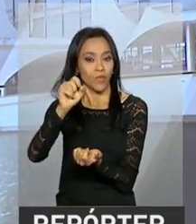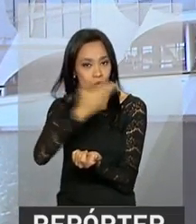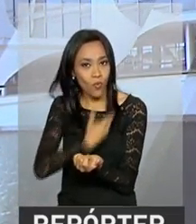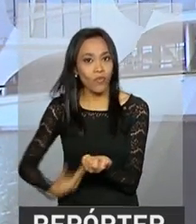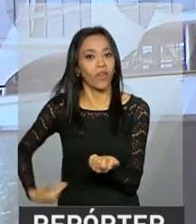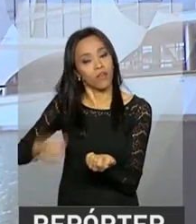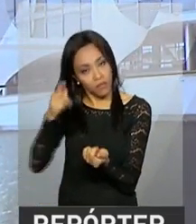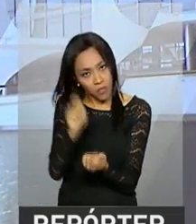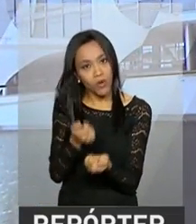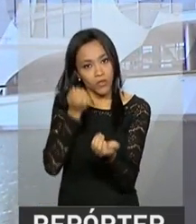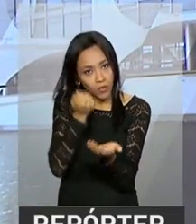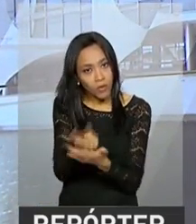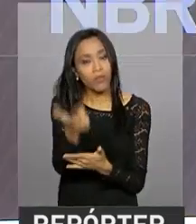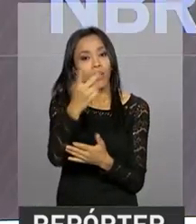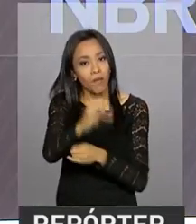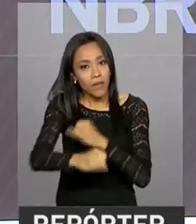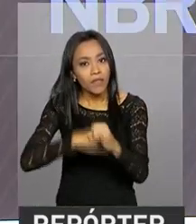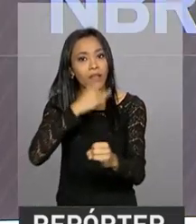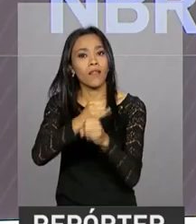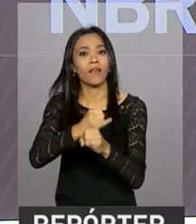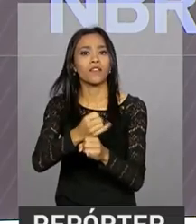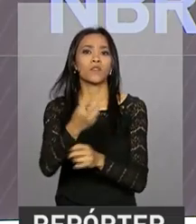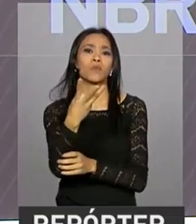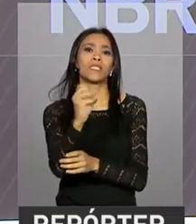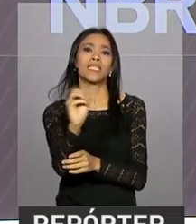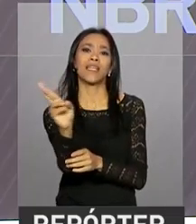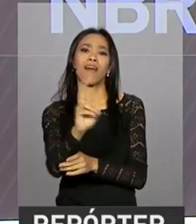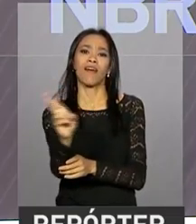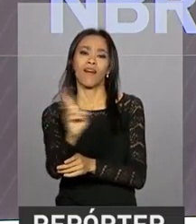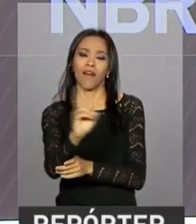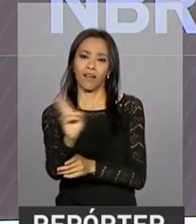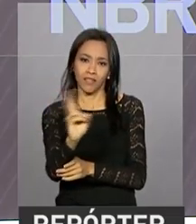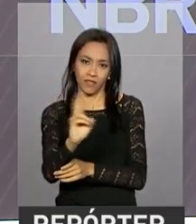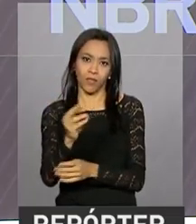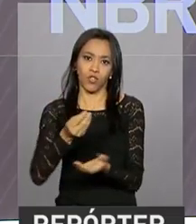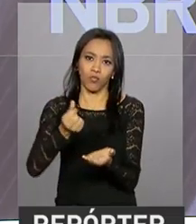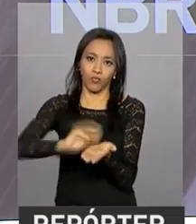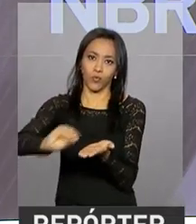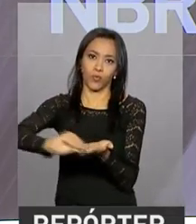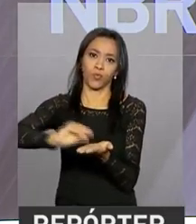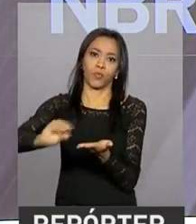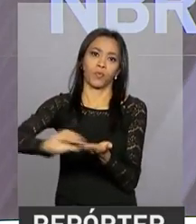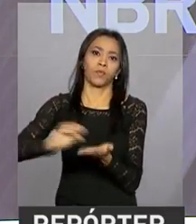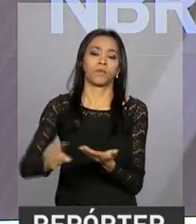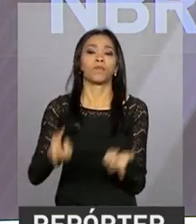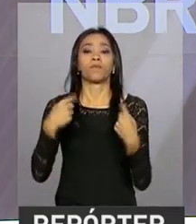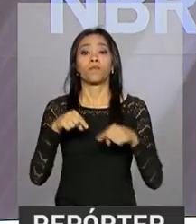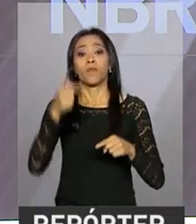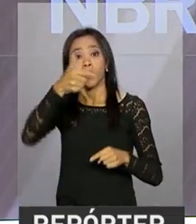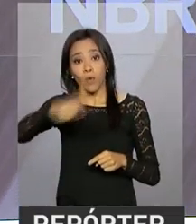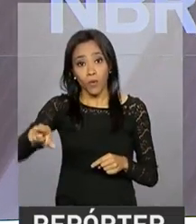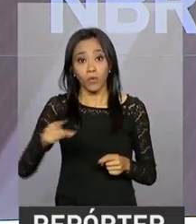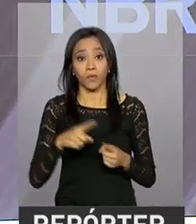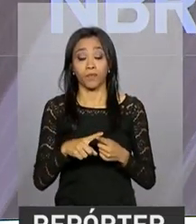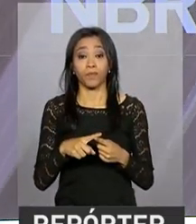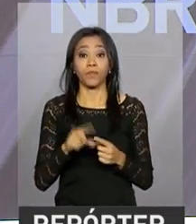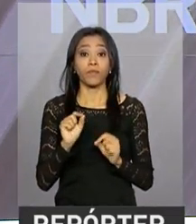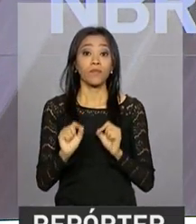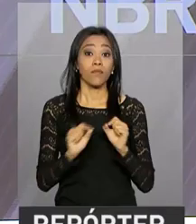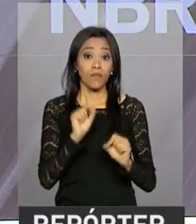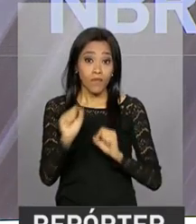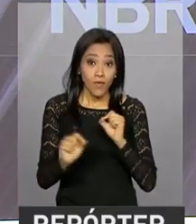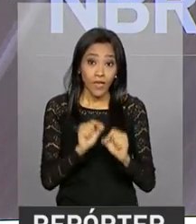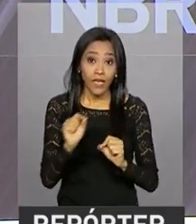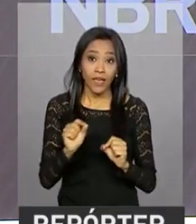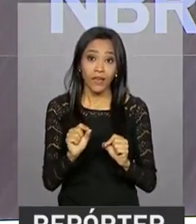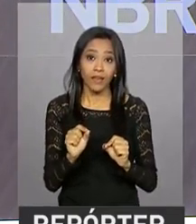ser feitos a partir de r$ 3 olha forte constante e existe de sobra no país e o melhor é uma